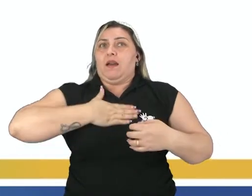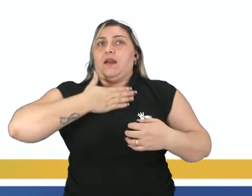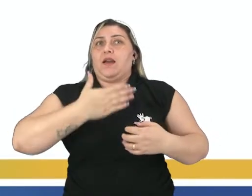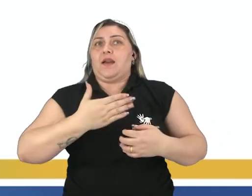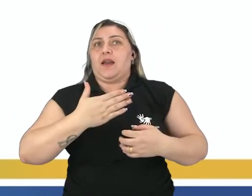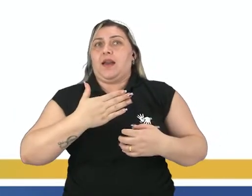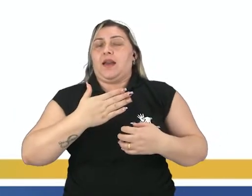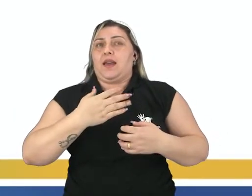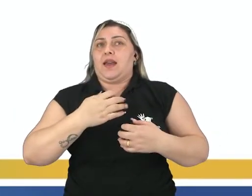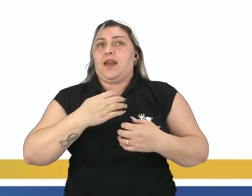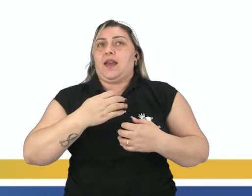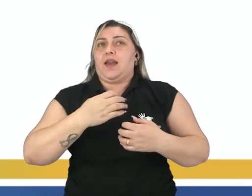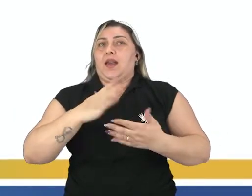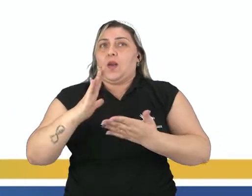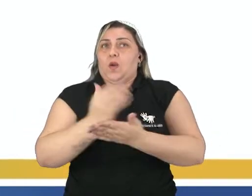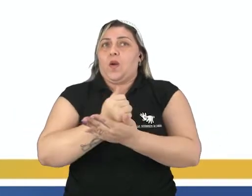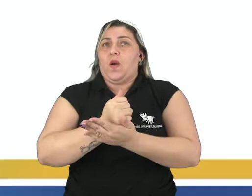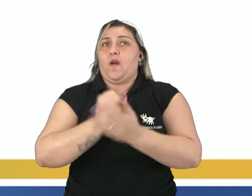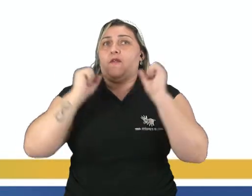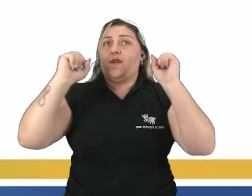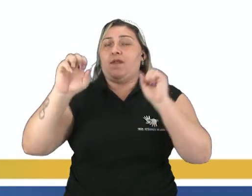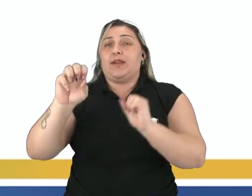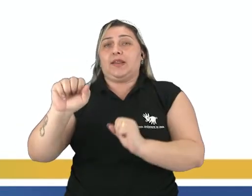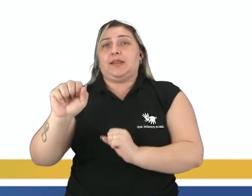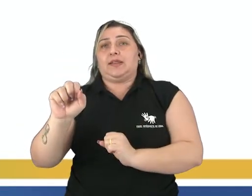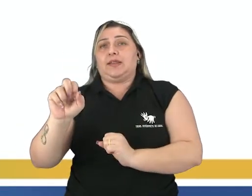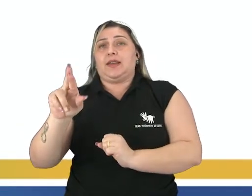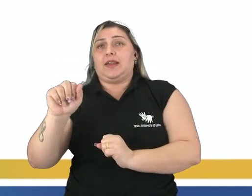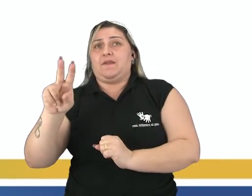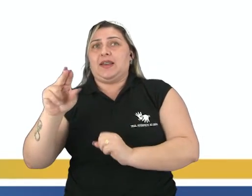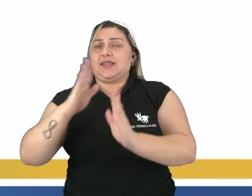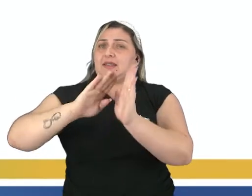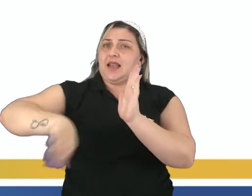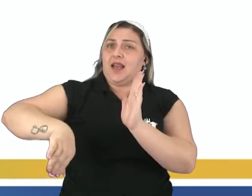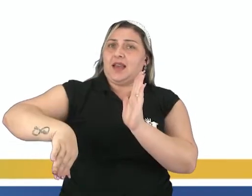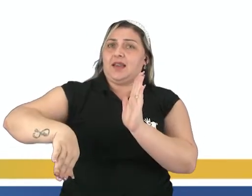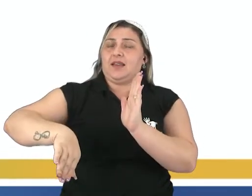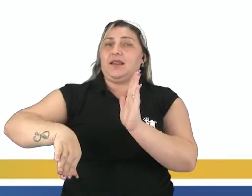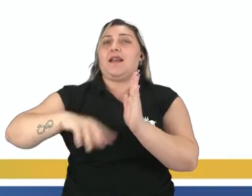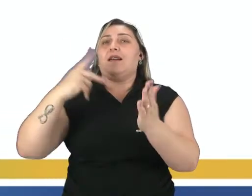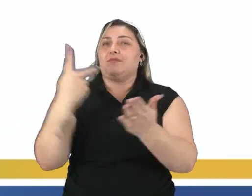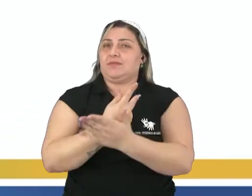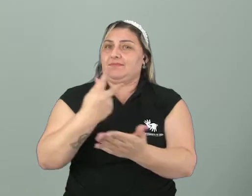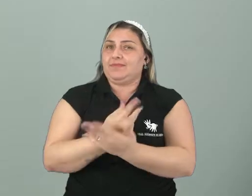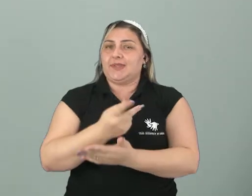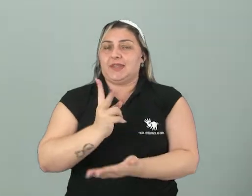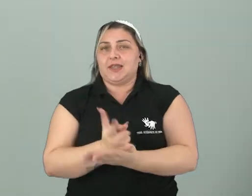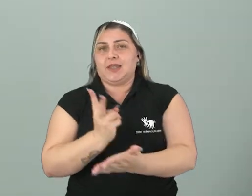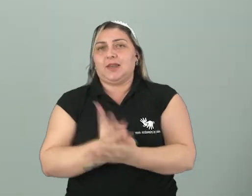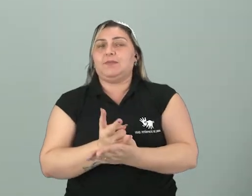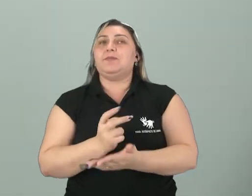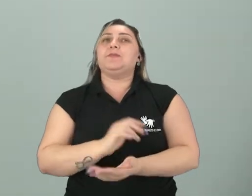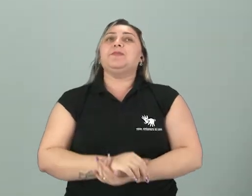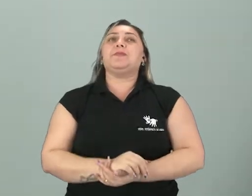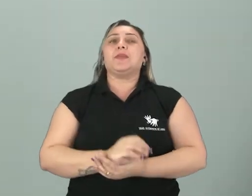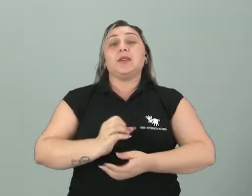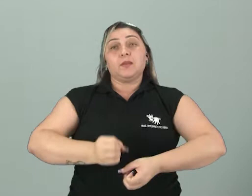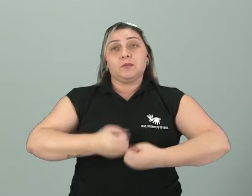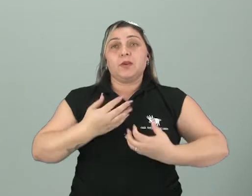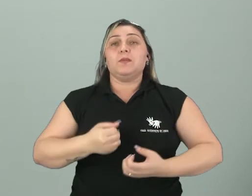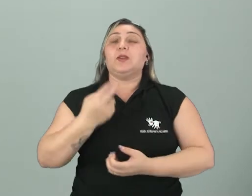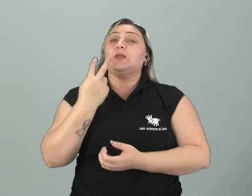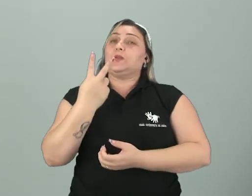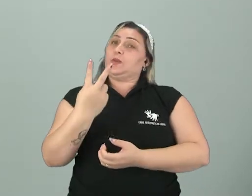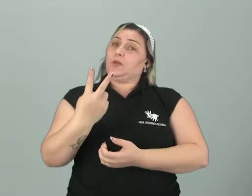assustado. Socorro! Viva! Saravá! Dá o fora, sempre a berrar. Gente, então neste poema nós vimos aí